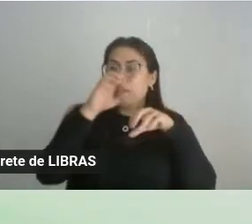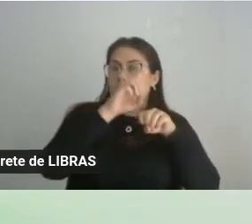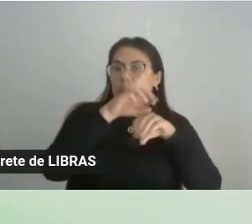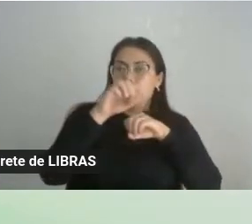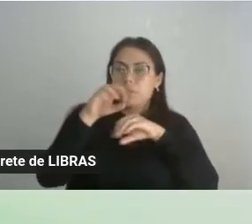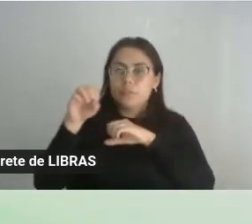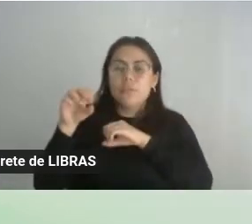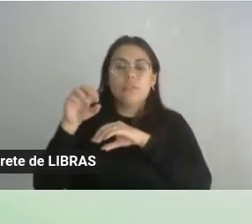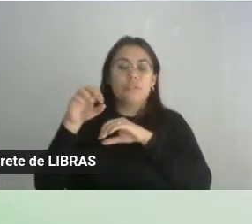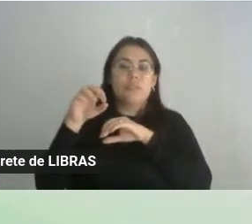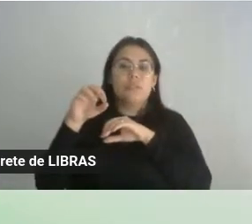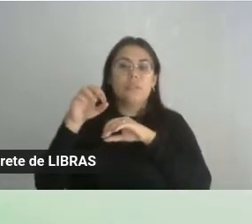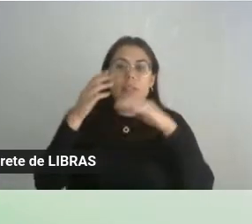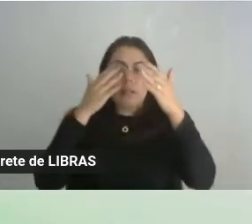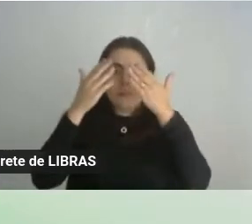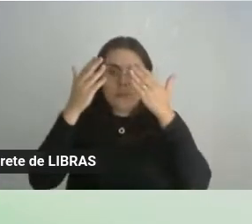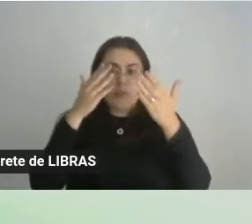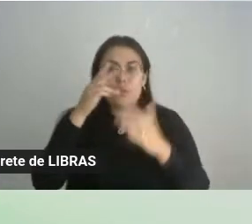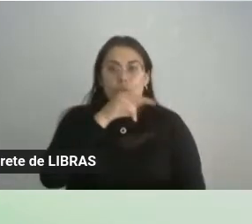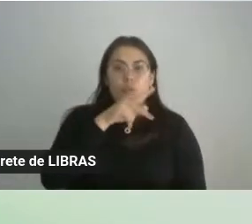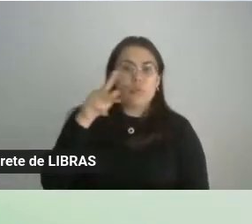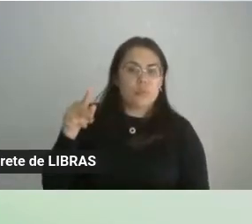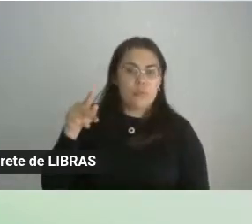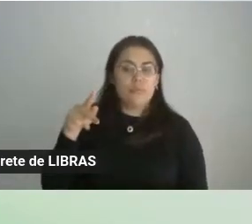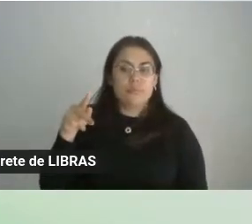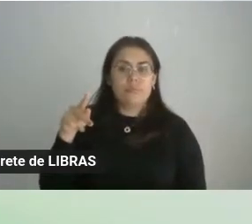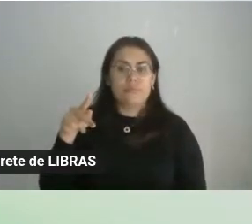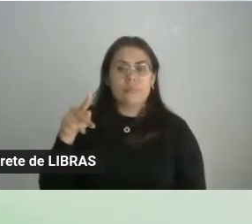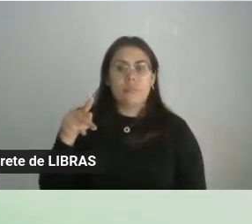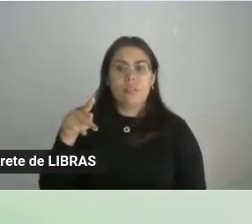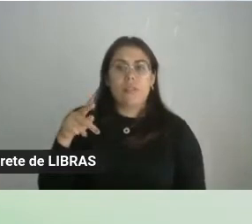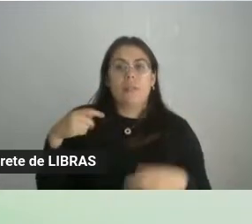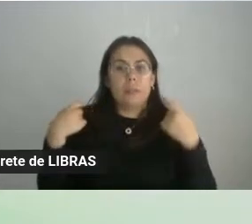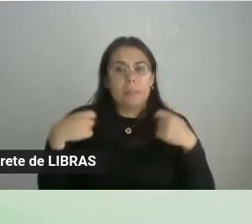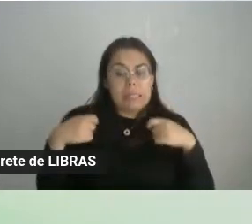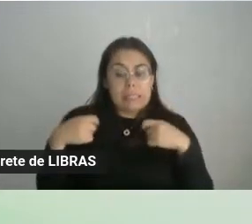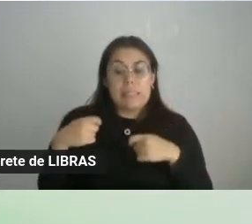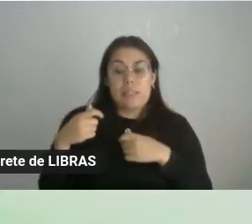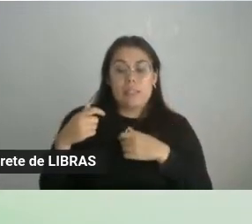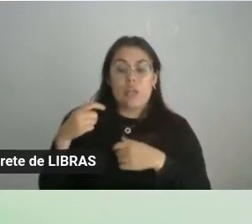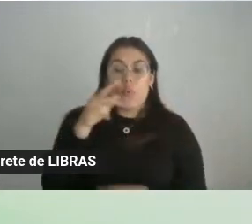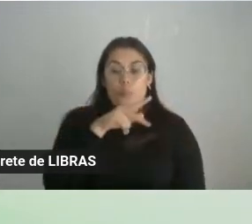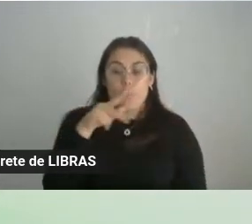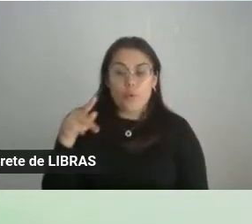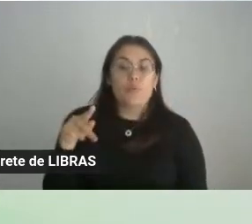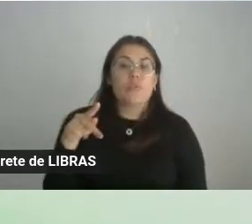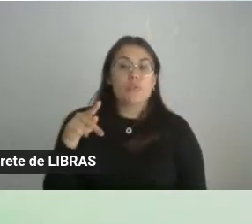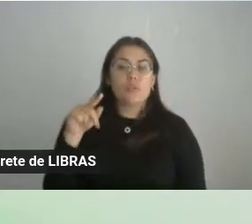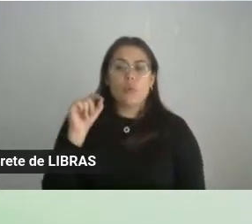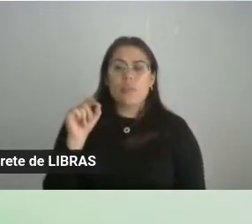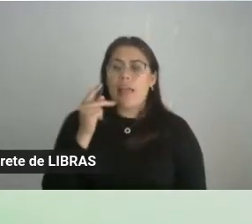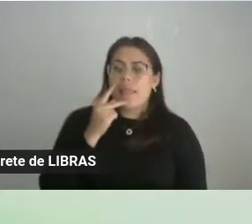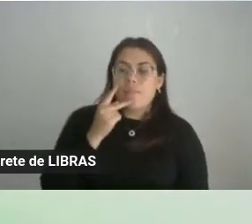da psicologia, ainda que os professores não sejam psicólogos, mas a forma como um professor, o que ele fala para aquele aluno, ou